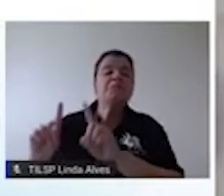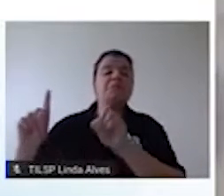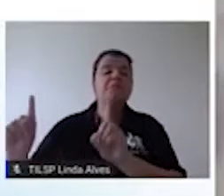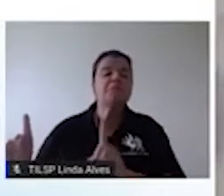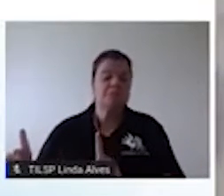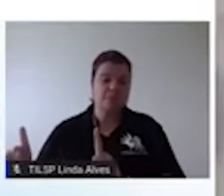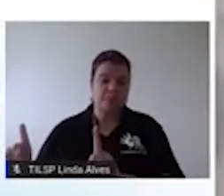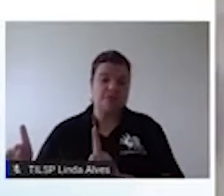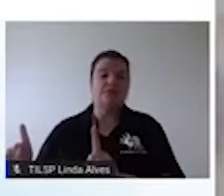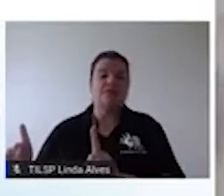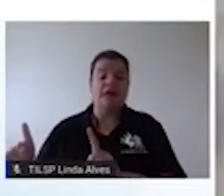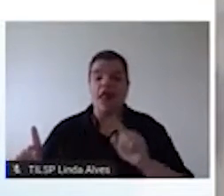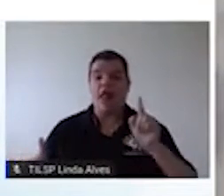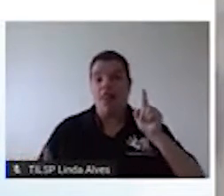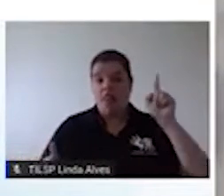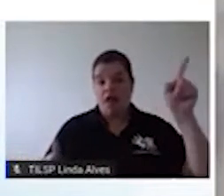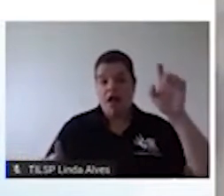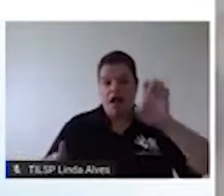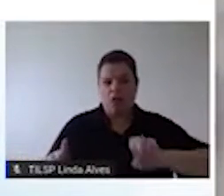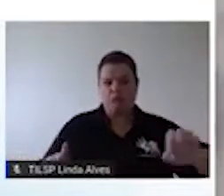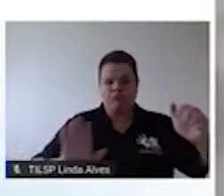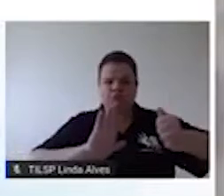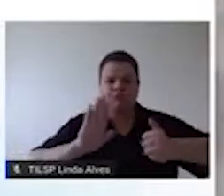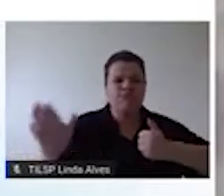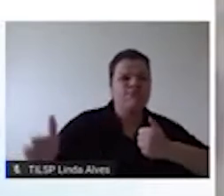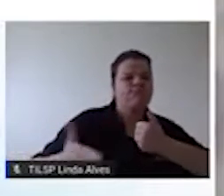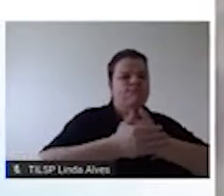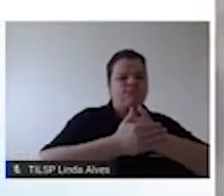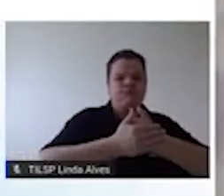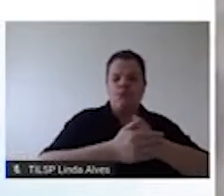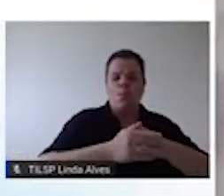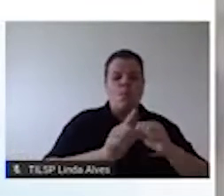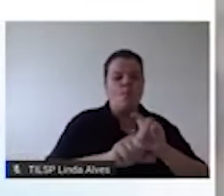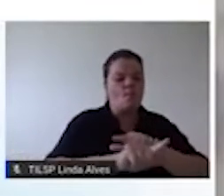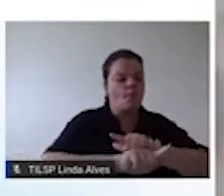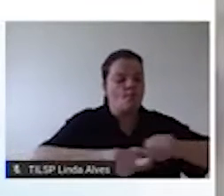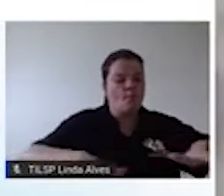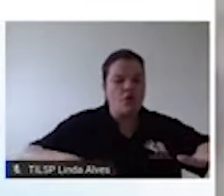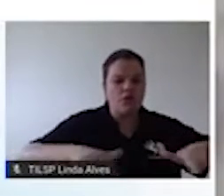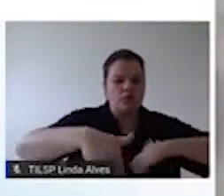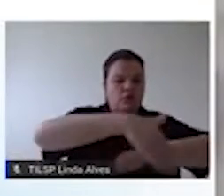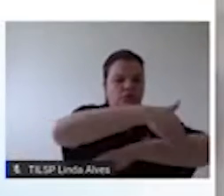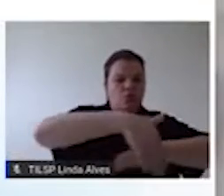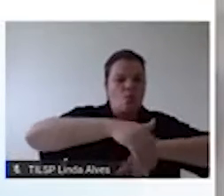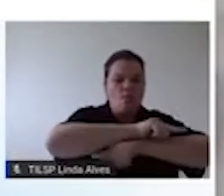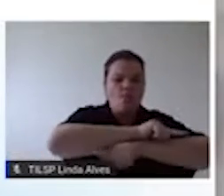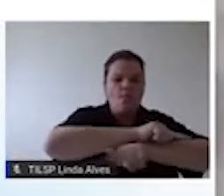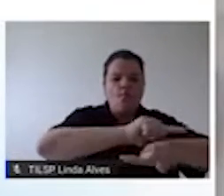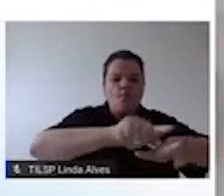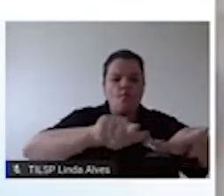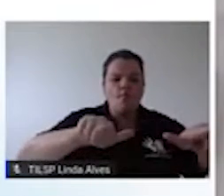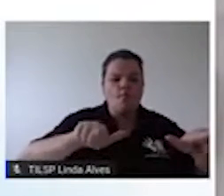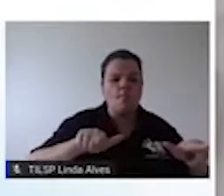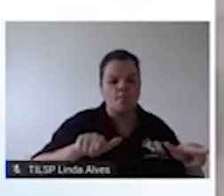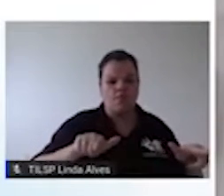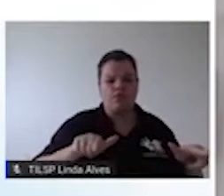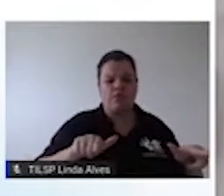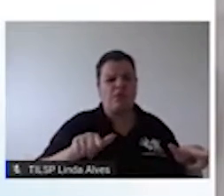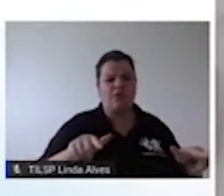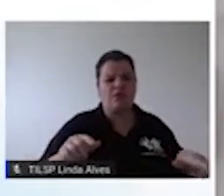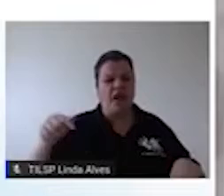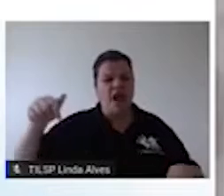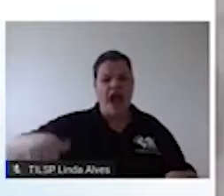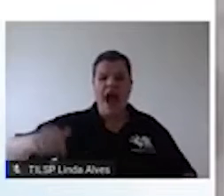social. Quer dizer, eu acredito que medidas de lockdown elas não seriam adequadas